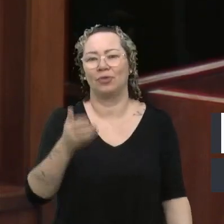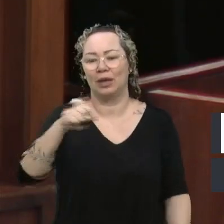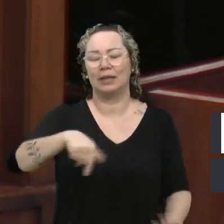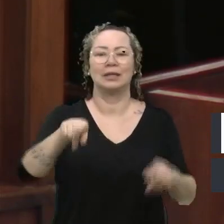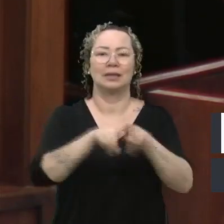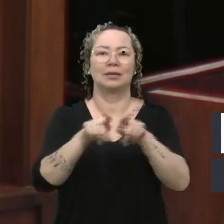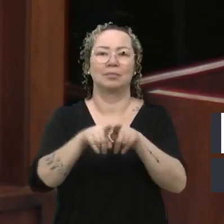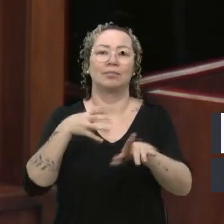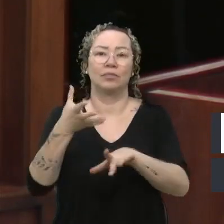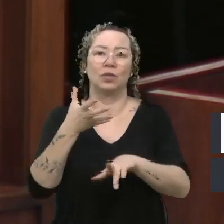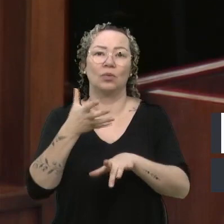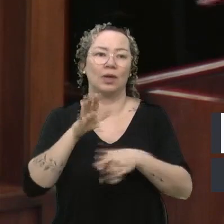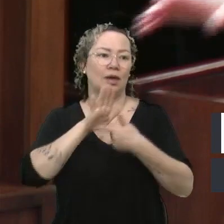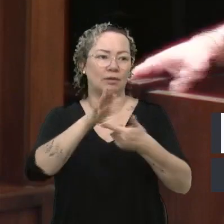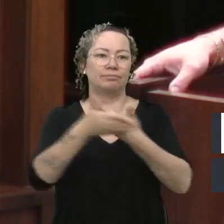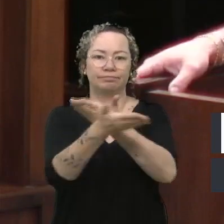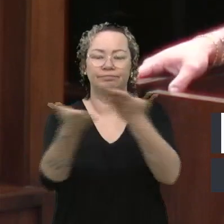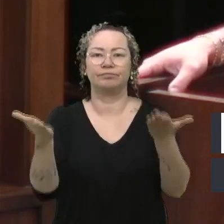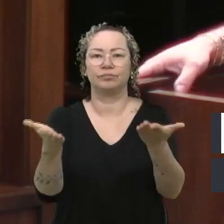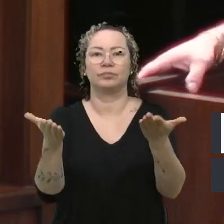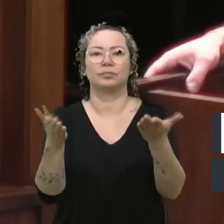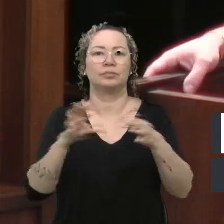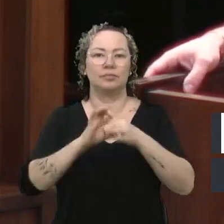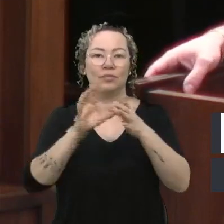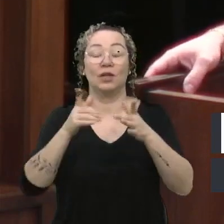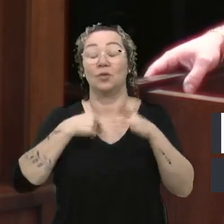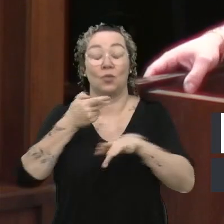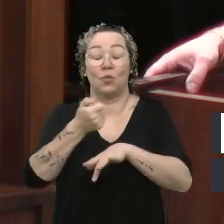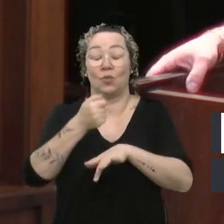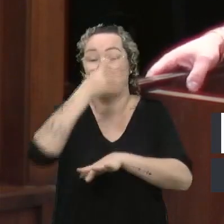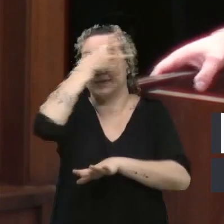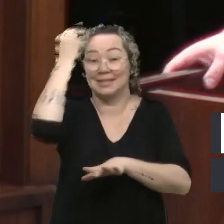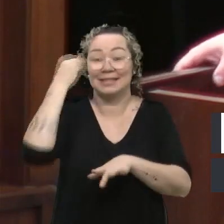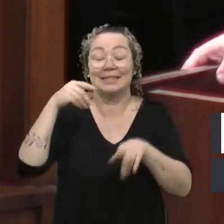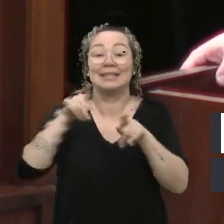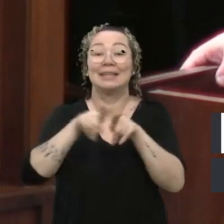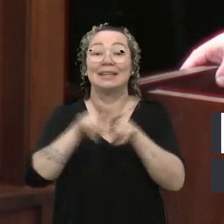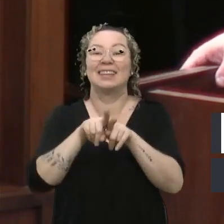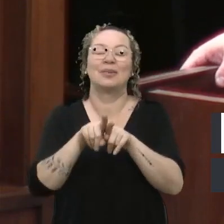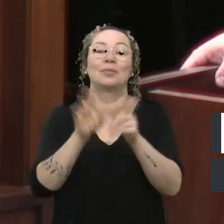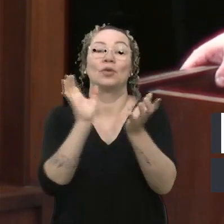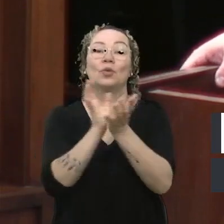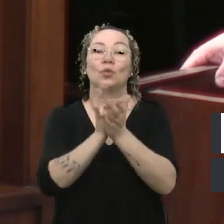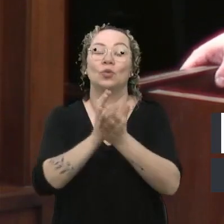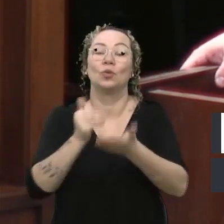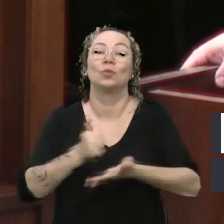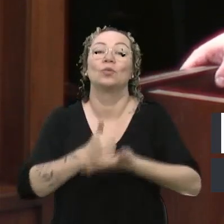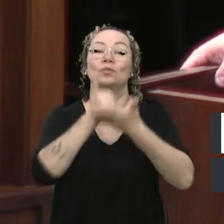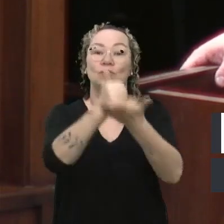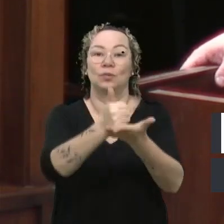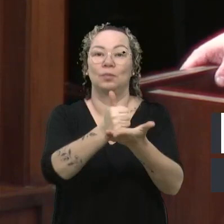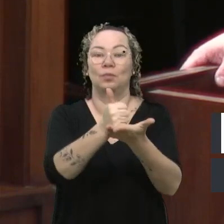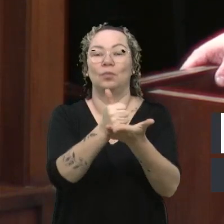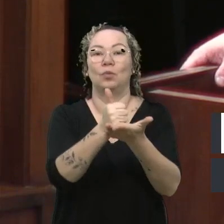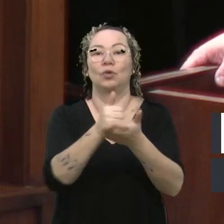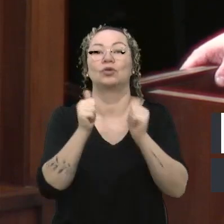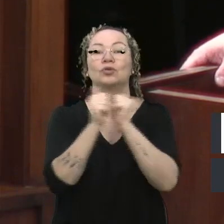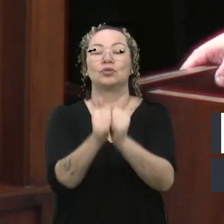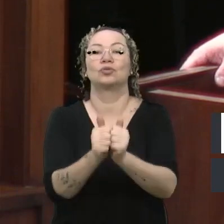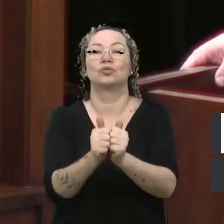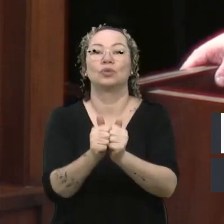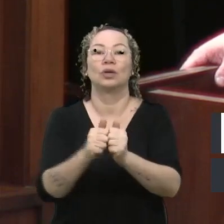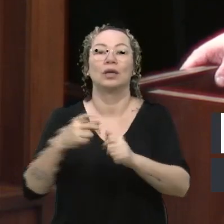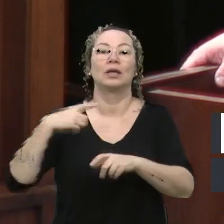quero deixar à disposição, eu já estava quase me esquecendo, a frente parlamentar da Assembleia Legislativa, a qual a deputada Silvana